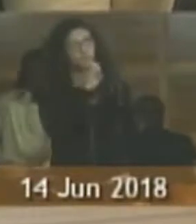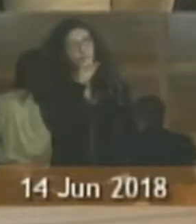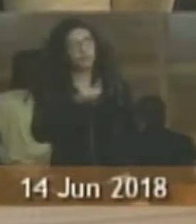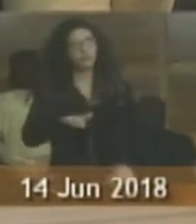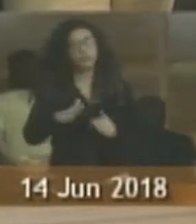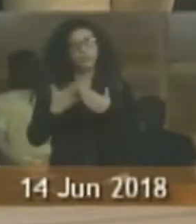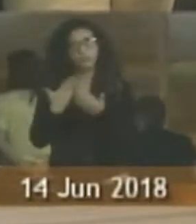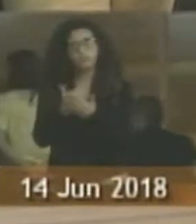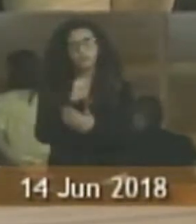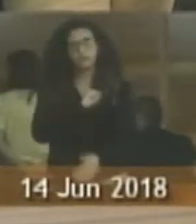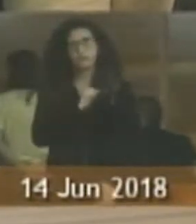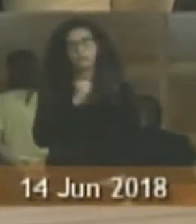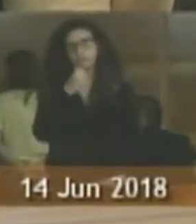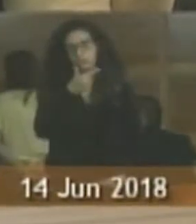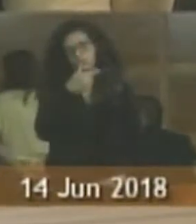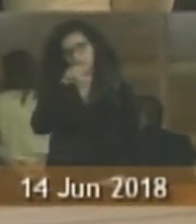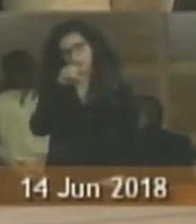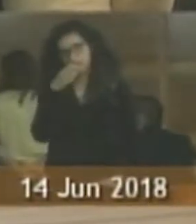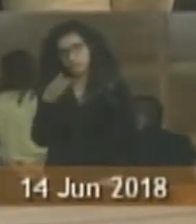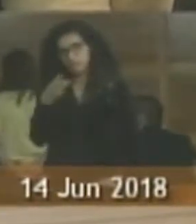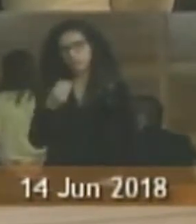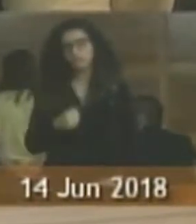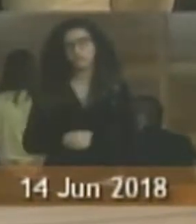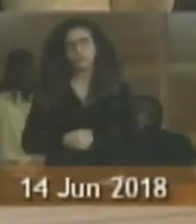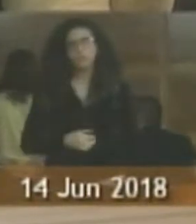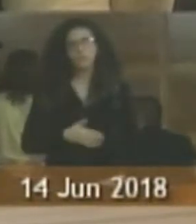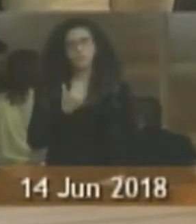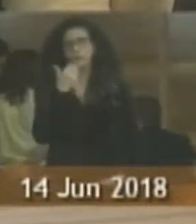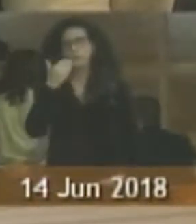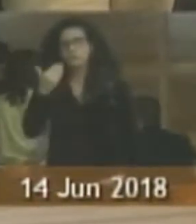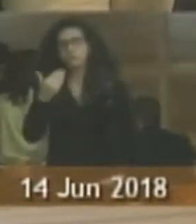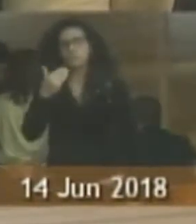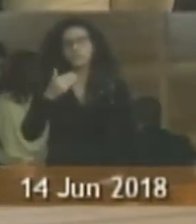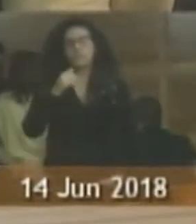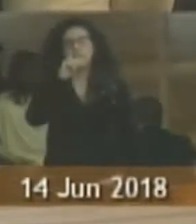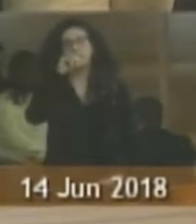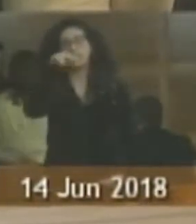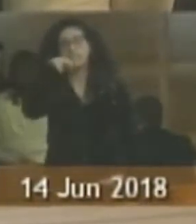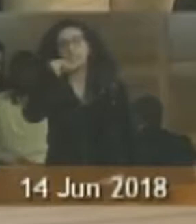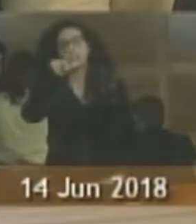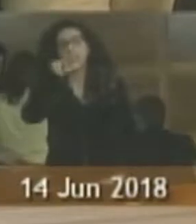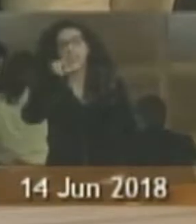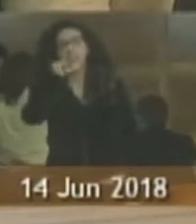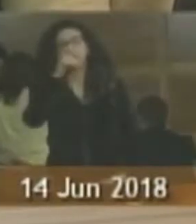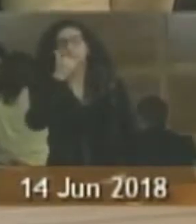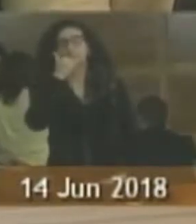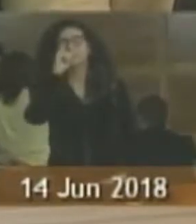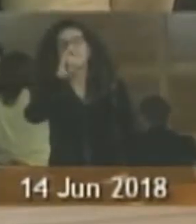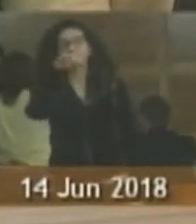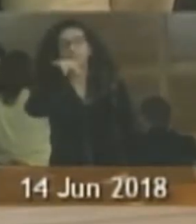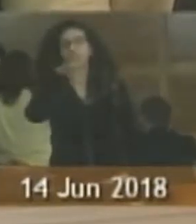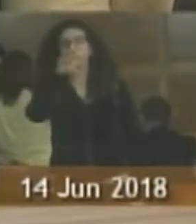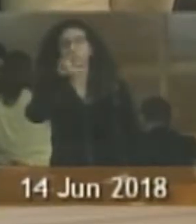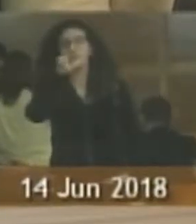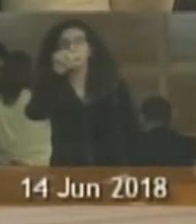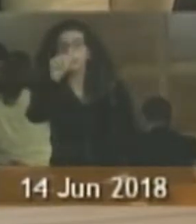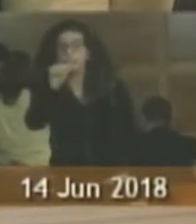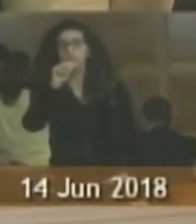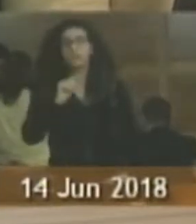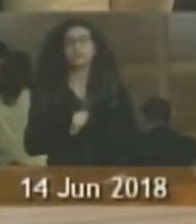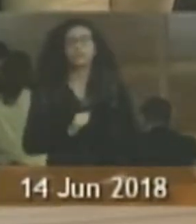requerimento número 293 de 2018, solicitando ao INCRA, Instituto Nacional de Colonização e Reforma